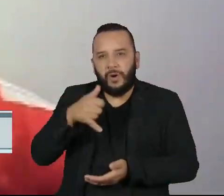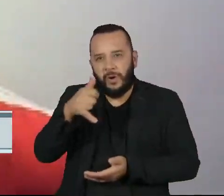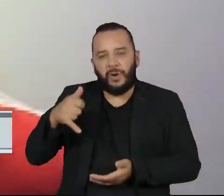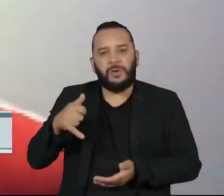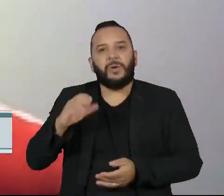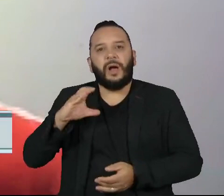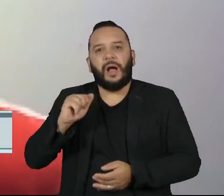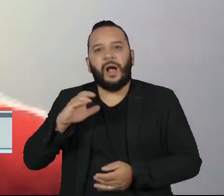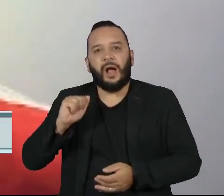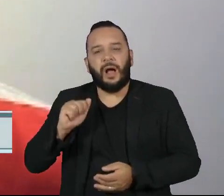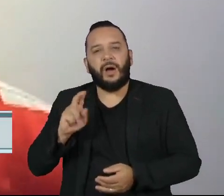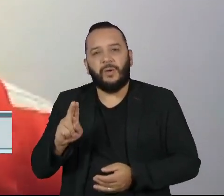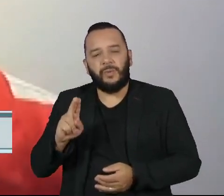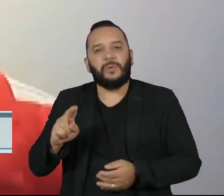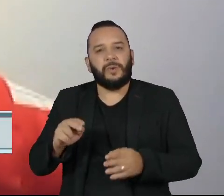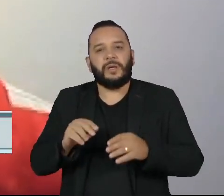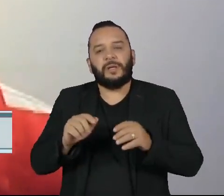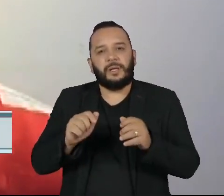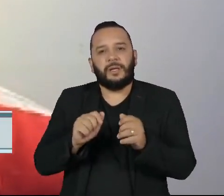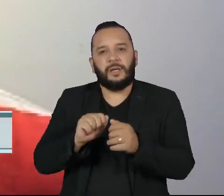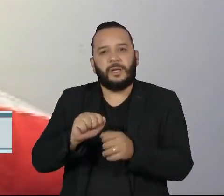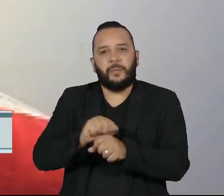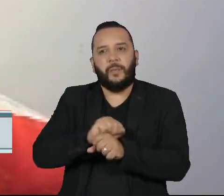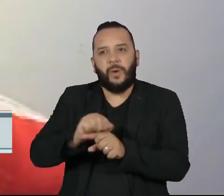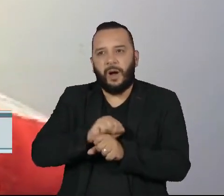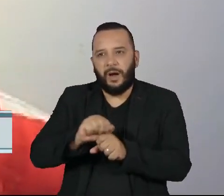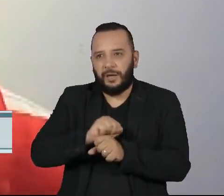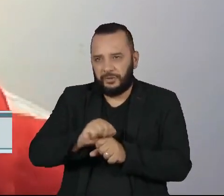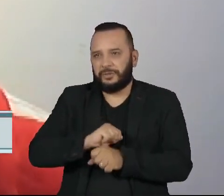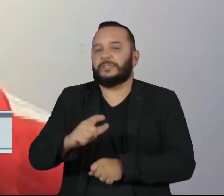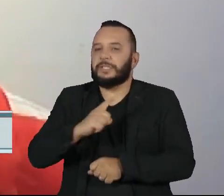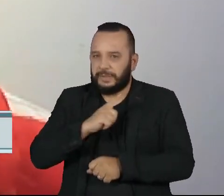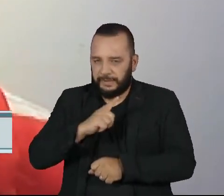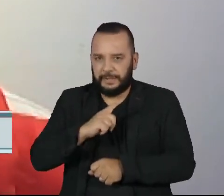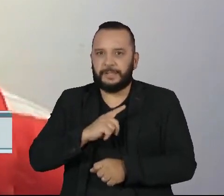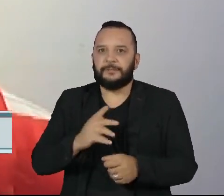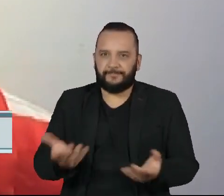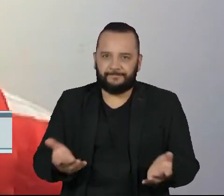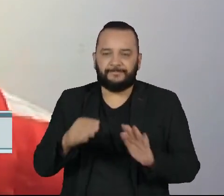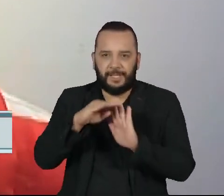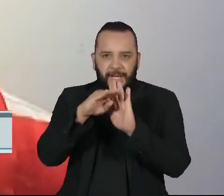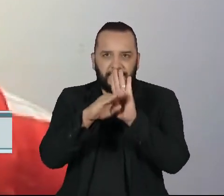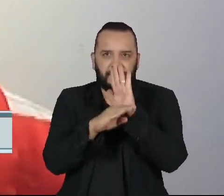Existe essa grande oportunidade de limpar o setor, digamos assim,